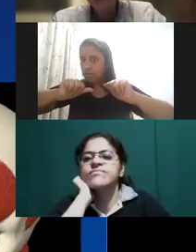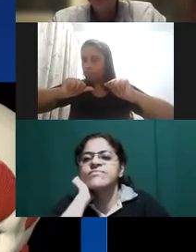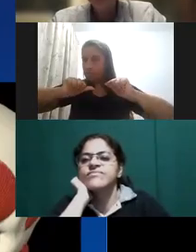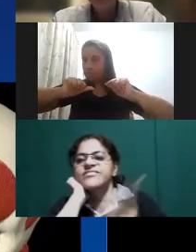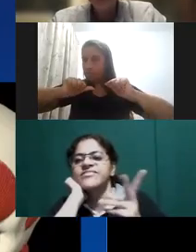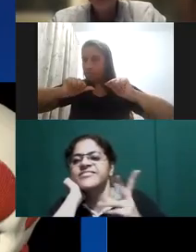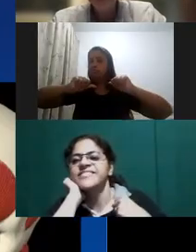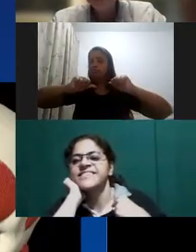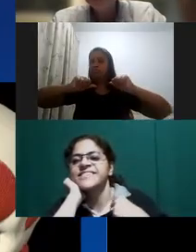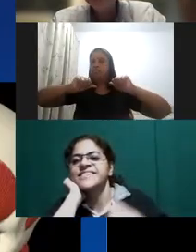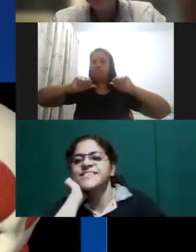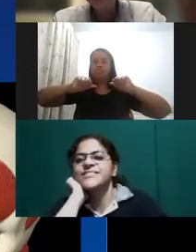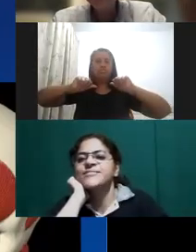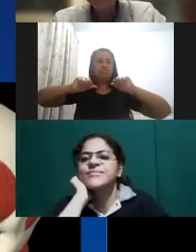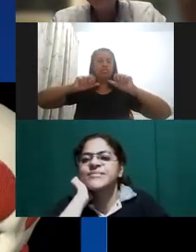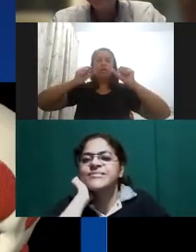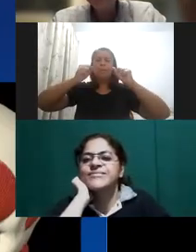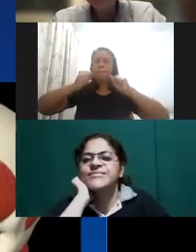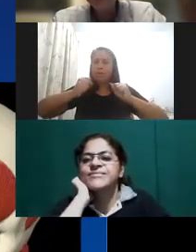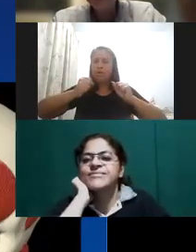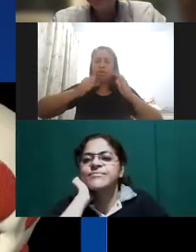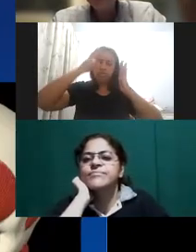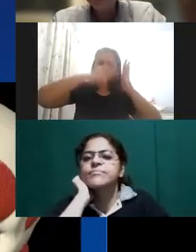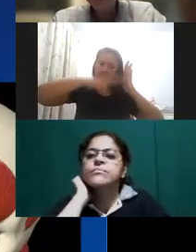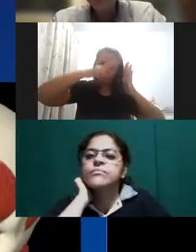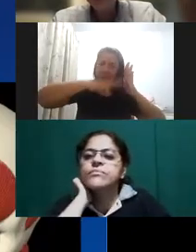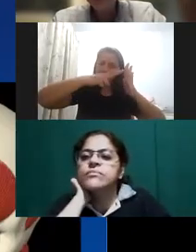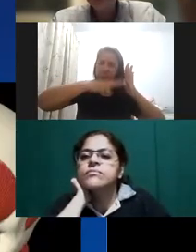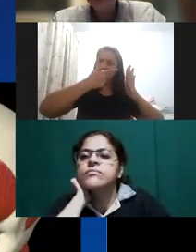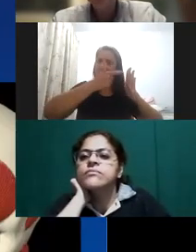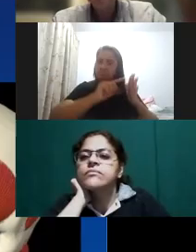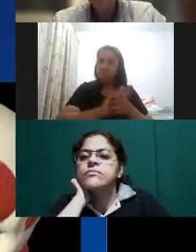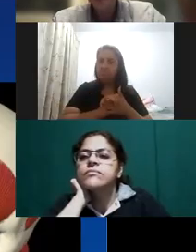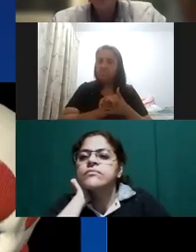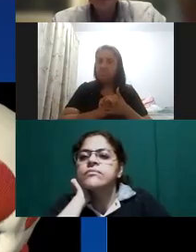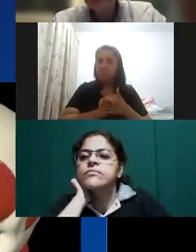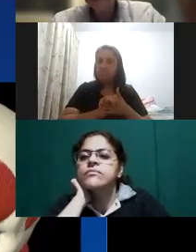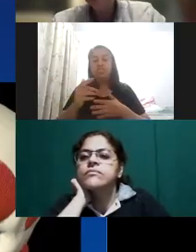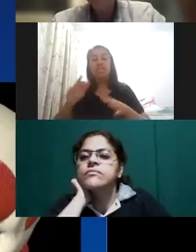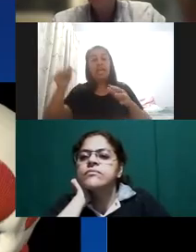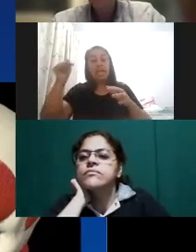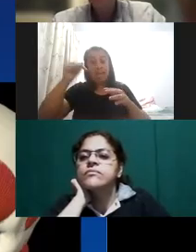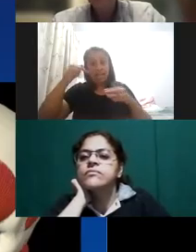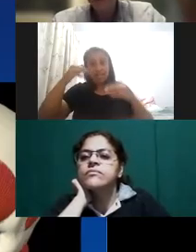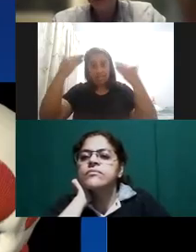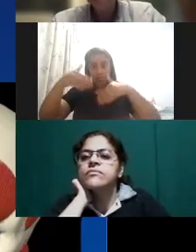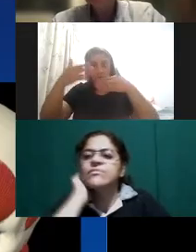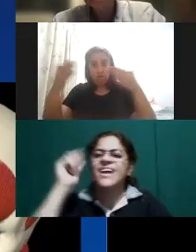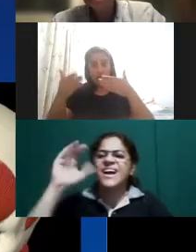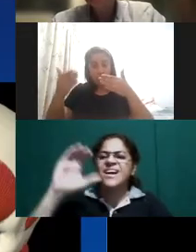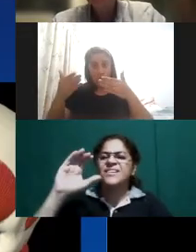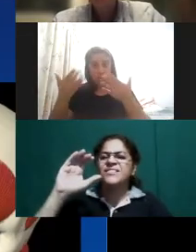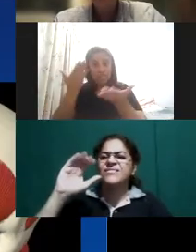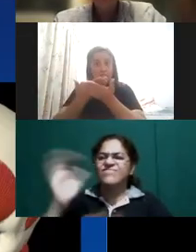vai ombro. Oi? A outra prova foi quadril e ombro. Quadril e ombro, essa Primeira. vai ser tudo. Coluna,